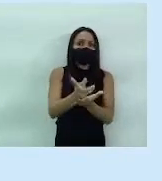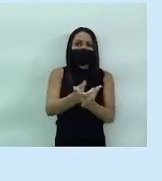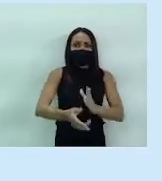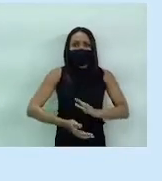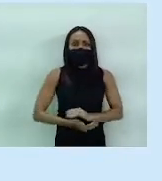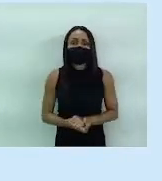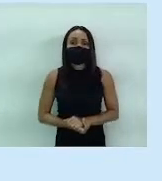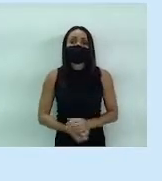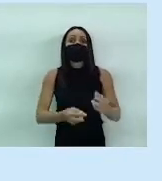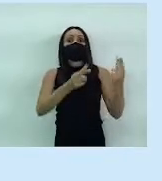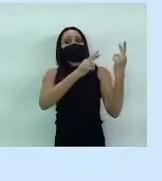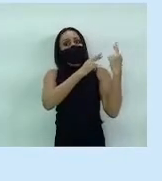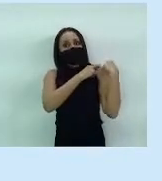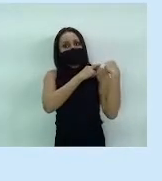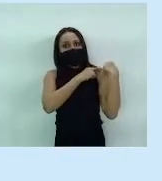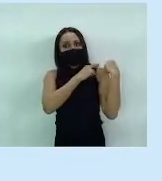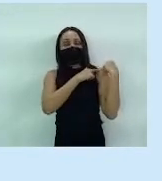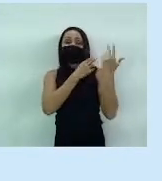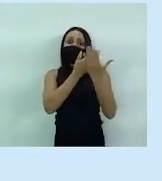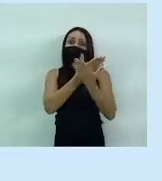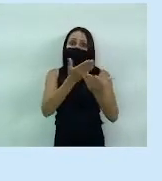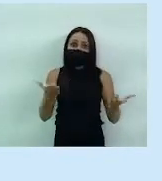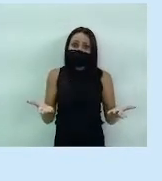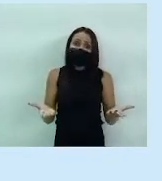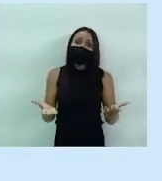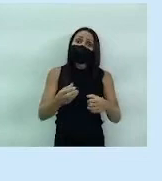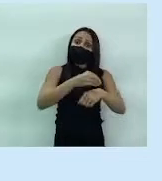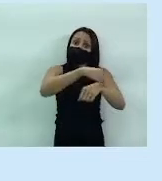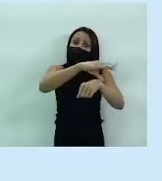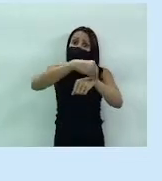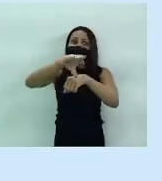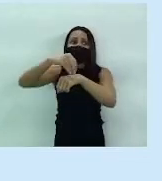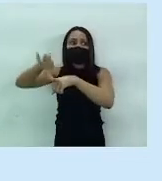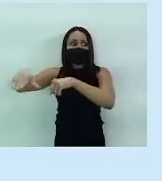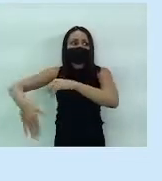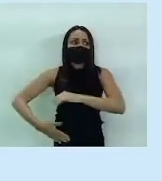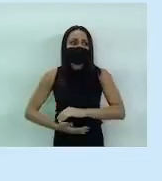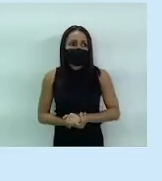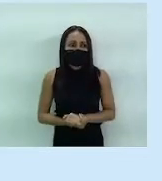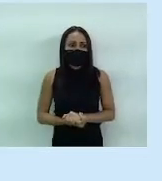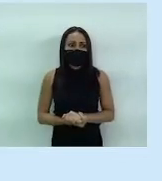A responsabilidade, ela é compartilhada.